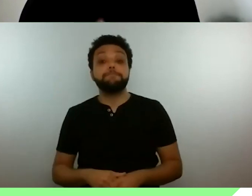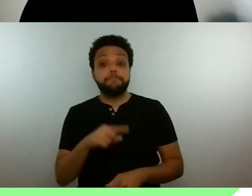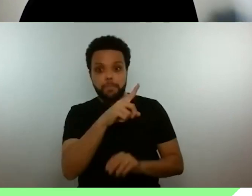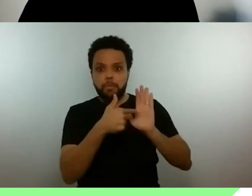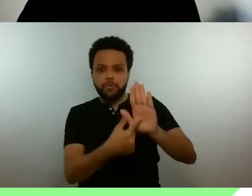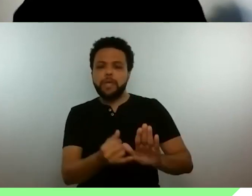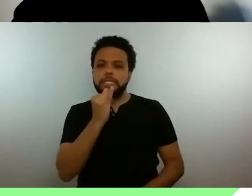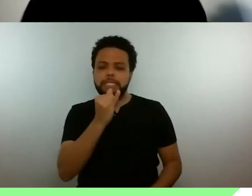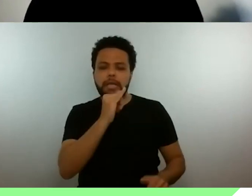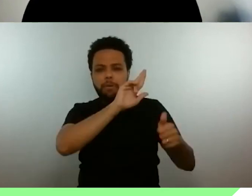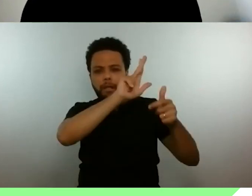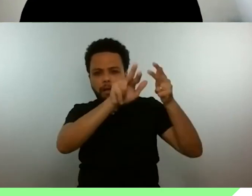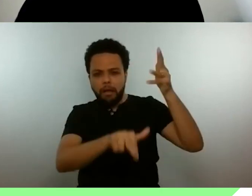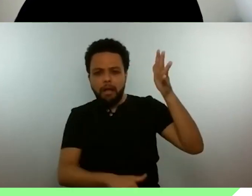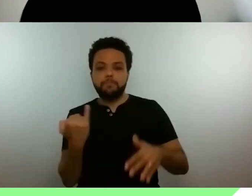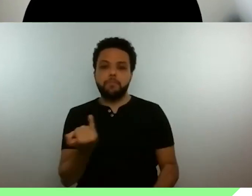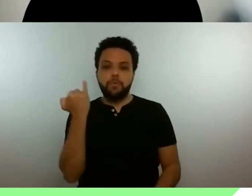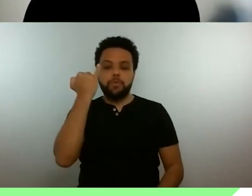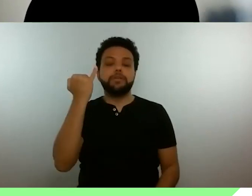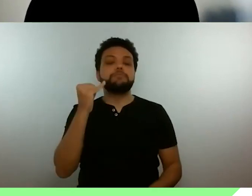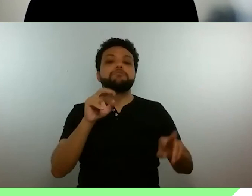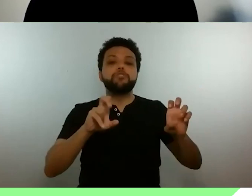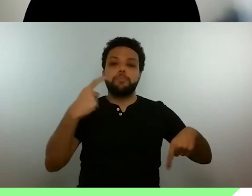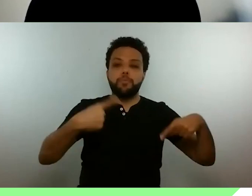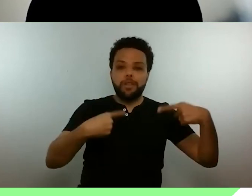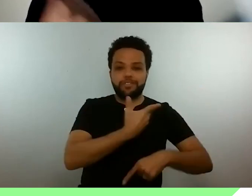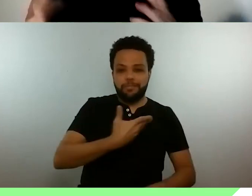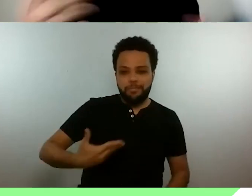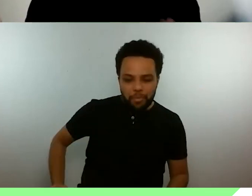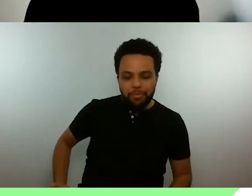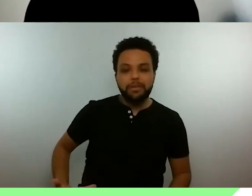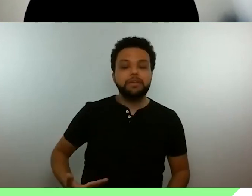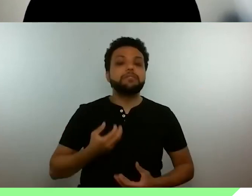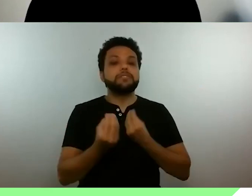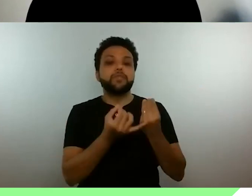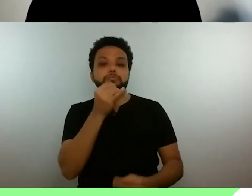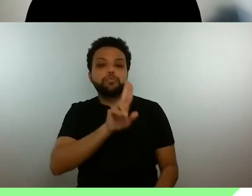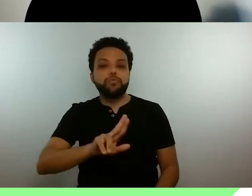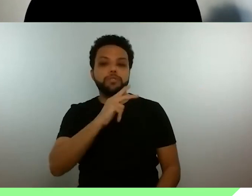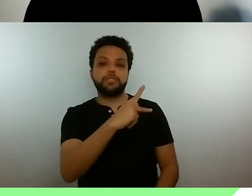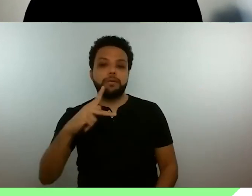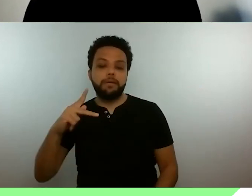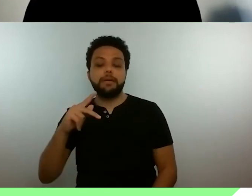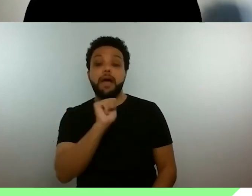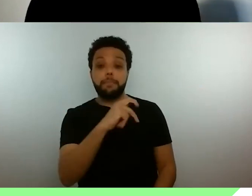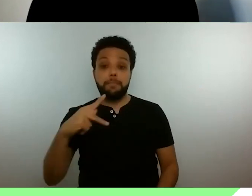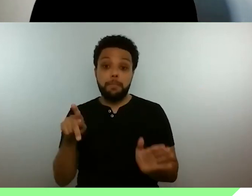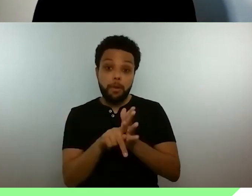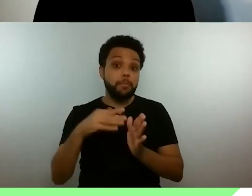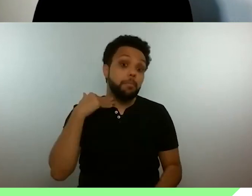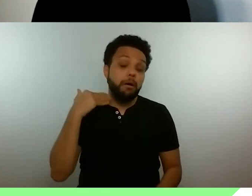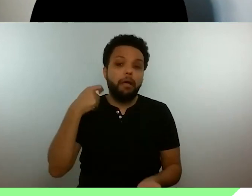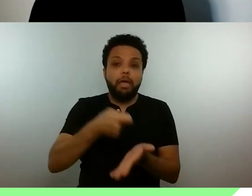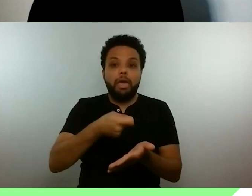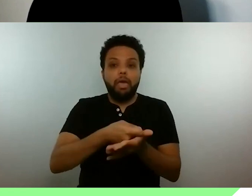questões extremamente importantes que vão desde políticas públicas, quando você deu exemplo, por exemplo, dos aplicativos dos bancos, né, que exigem a questão